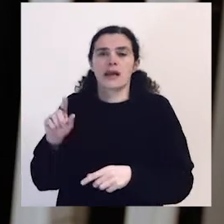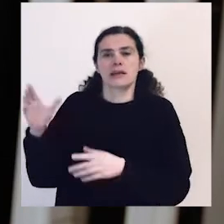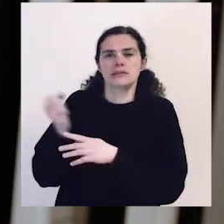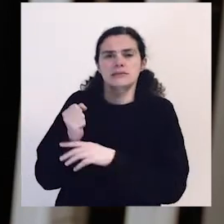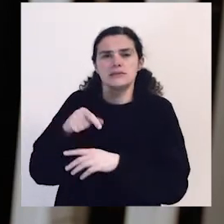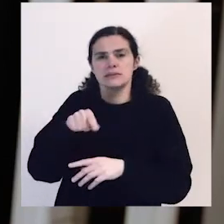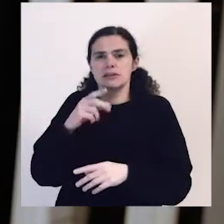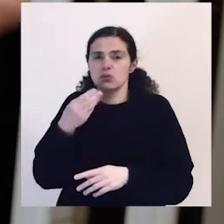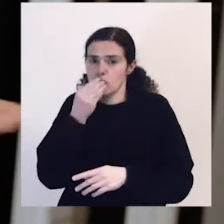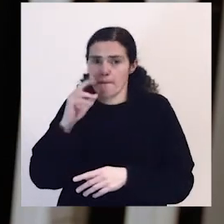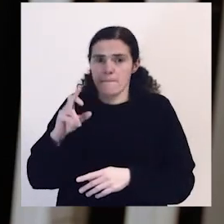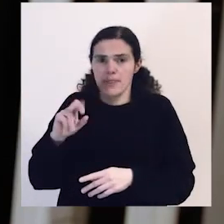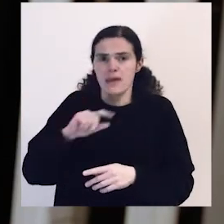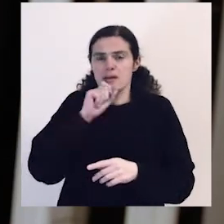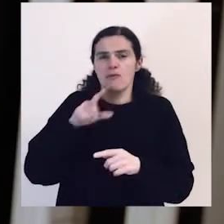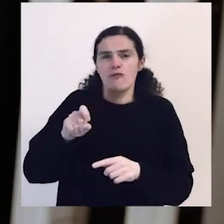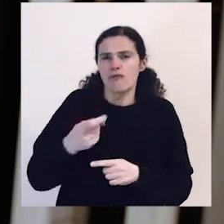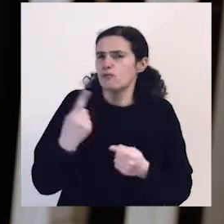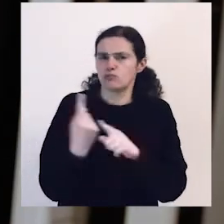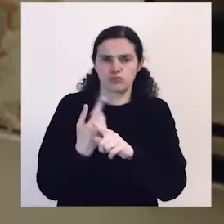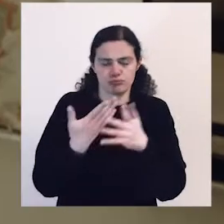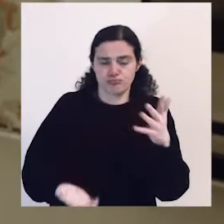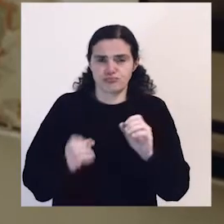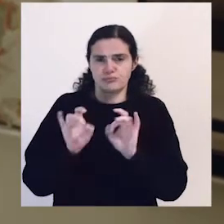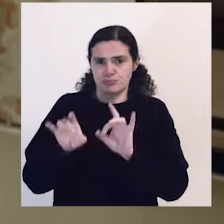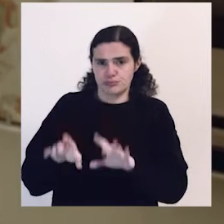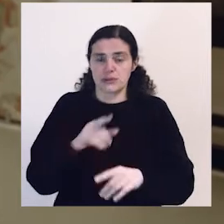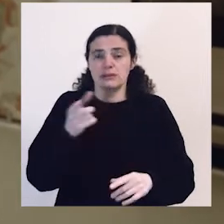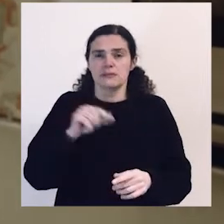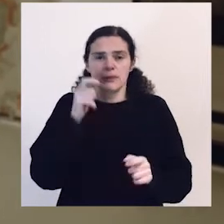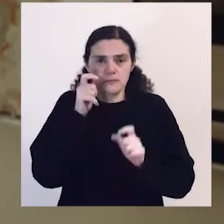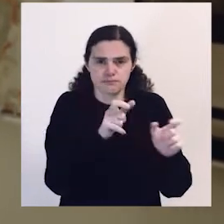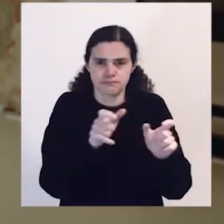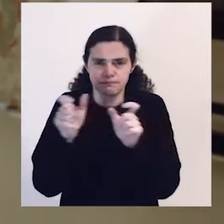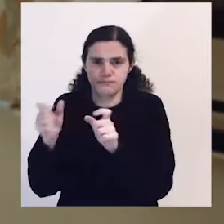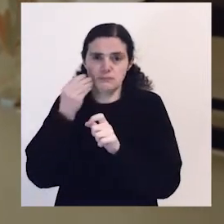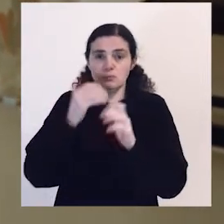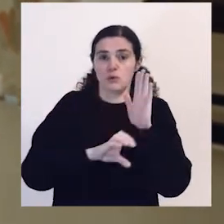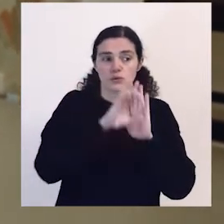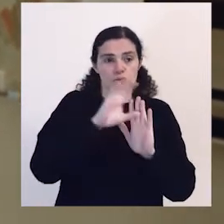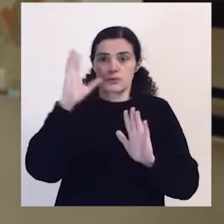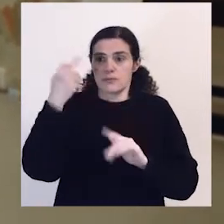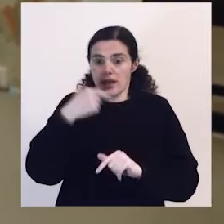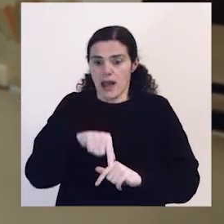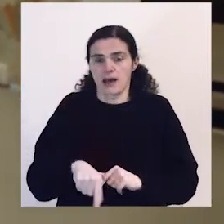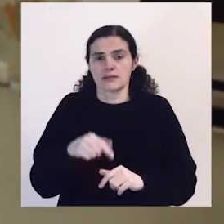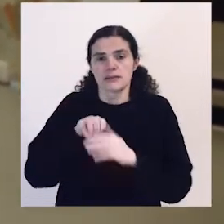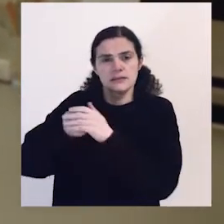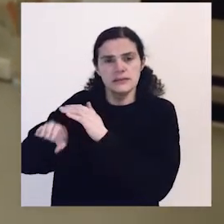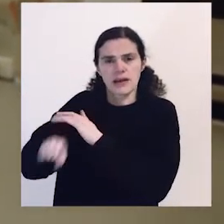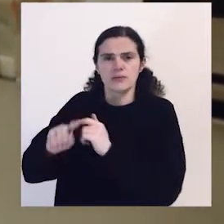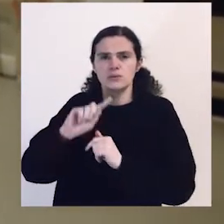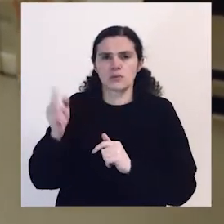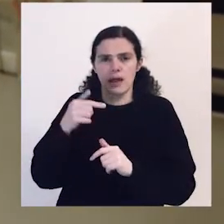insetos xilófagos, aparecimentos de fungos, etc. Realizamos também a monitorização das condições ambientais nas